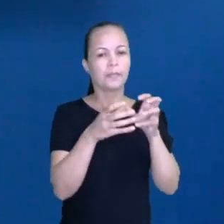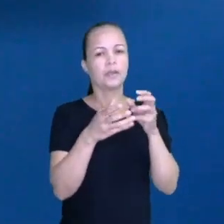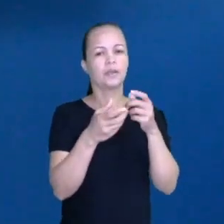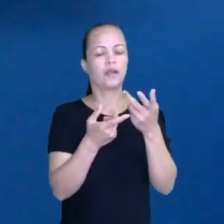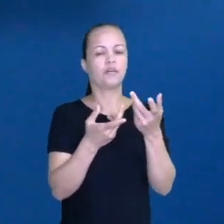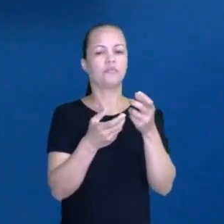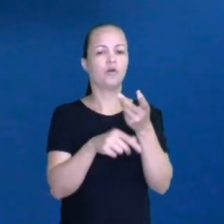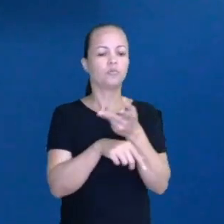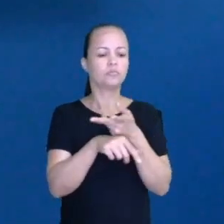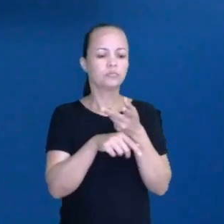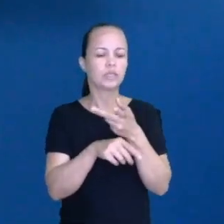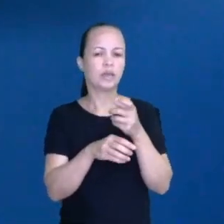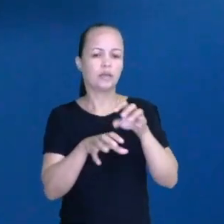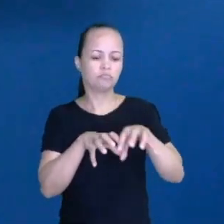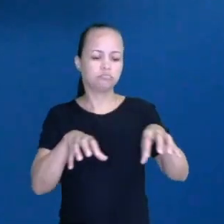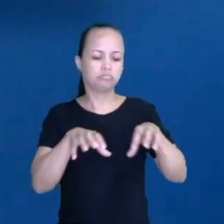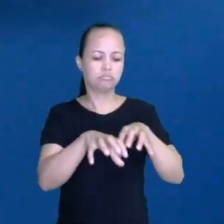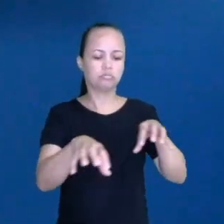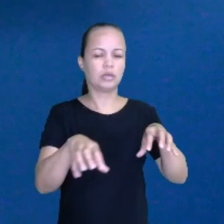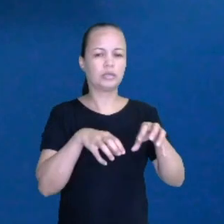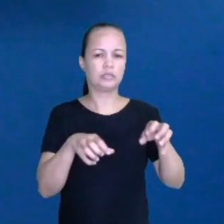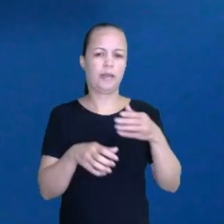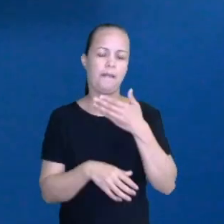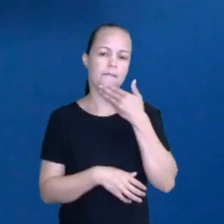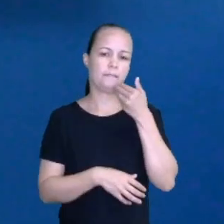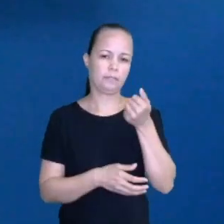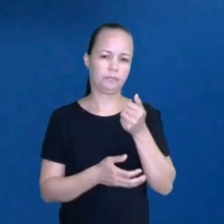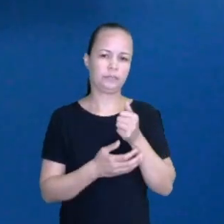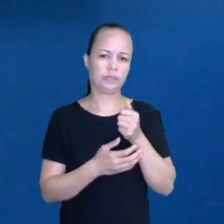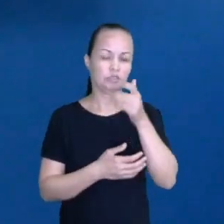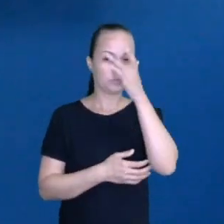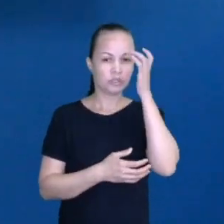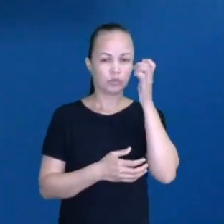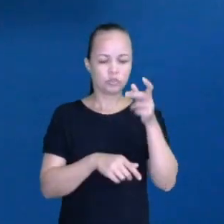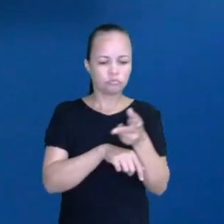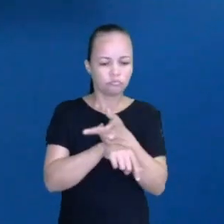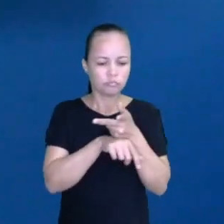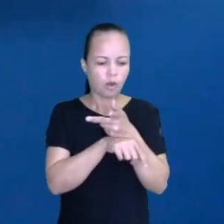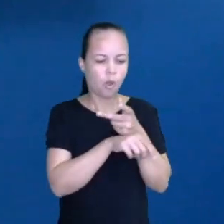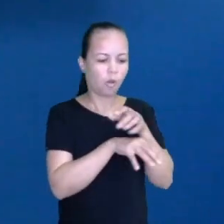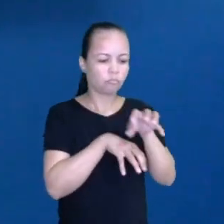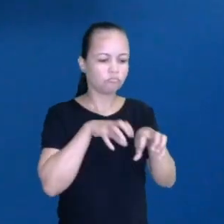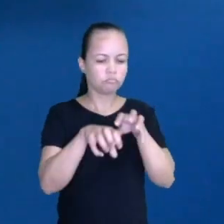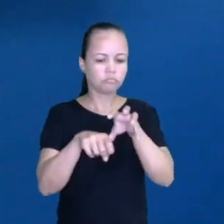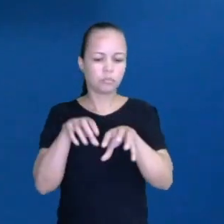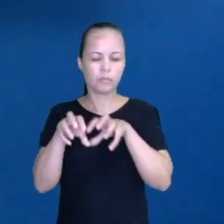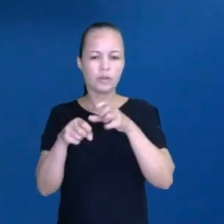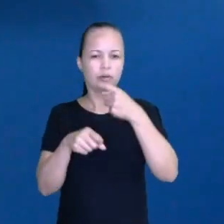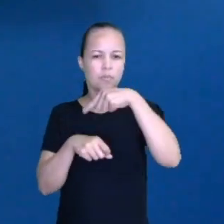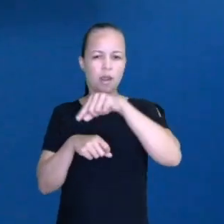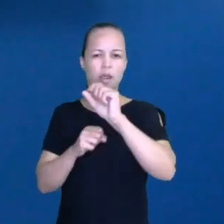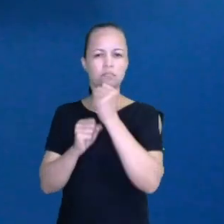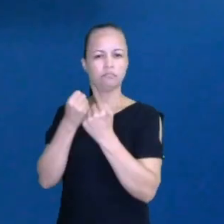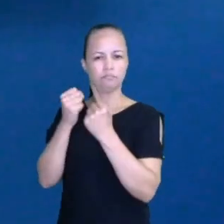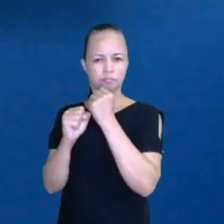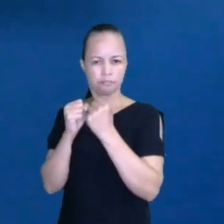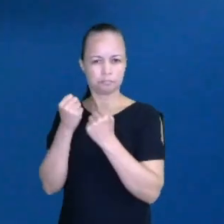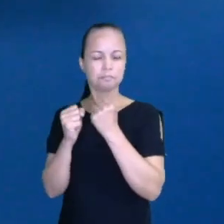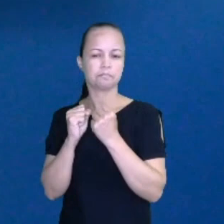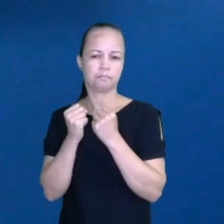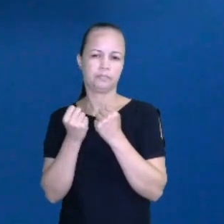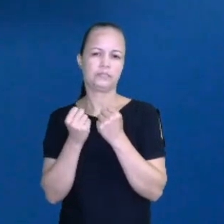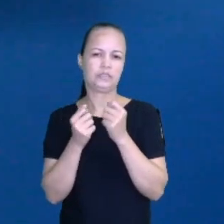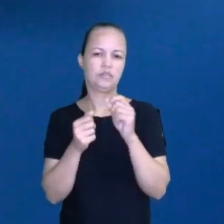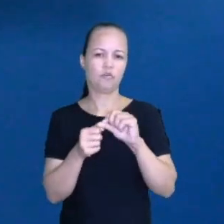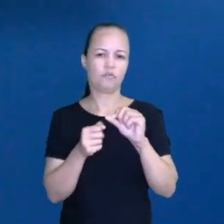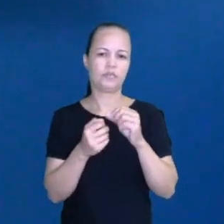de latinha, os catadores de reciclado, né? As pessoas que trabalham catando para levar esses materiais para as fábricas que